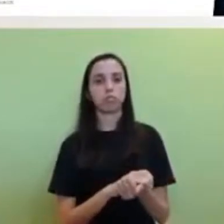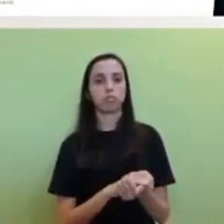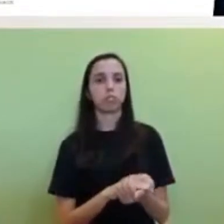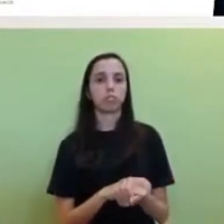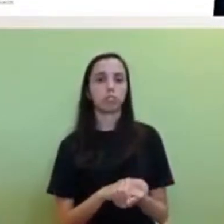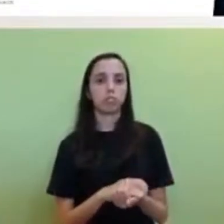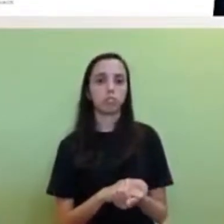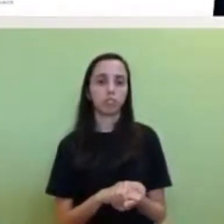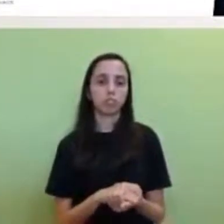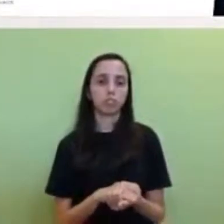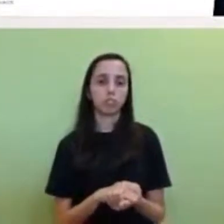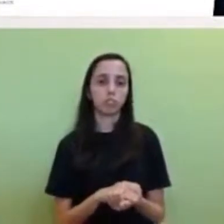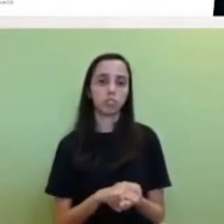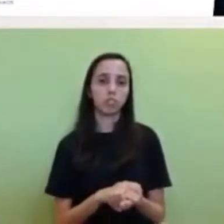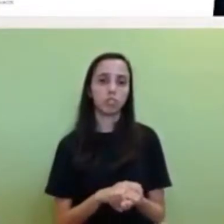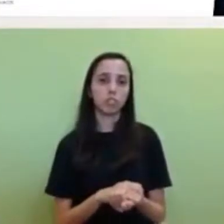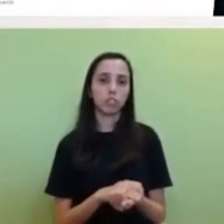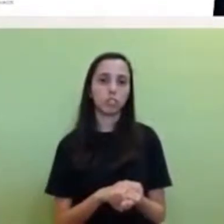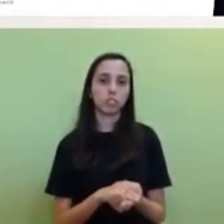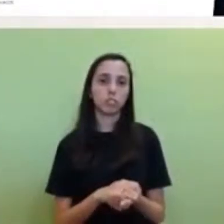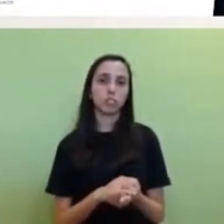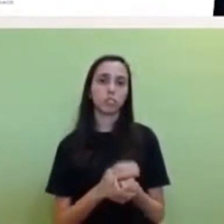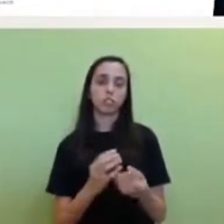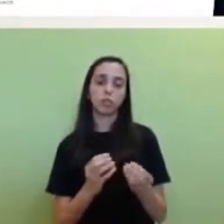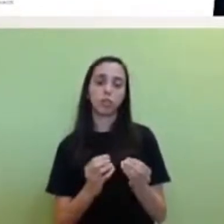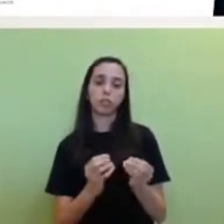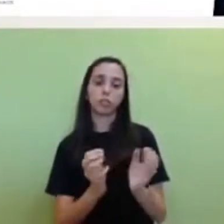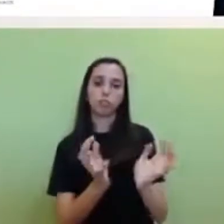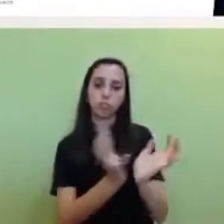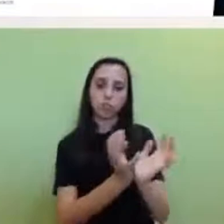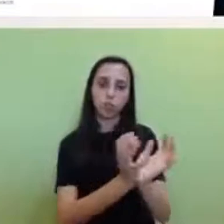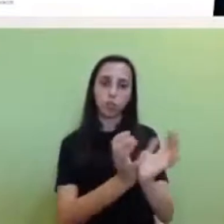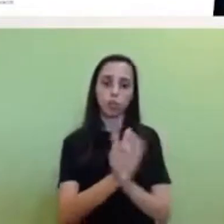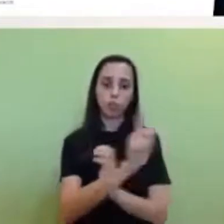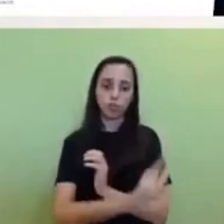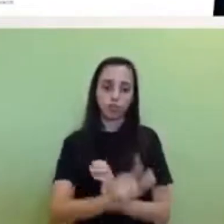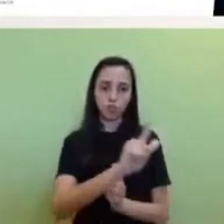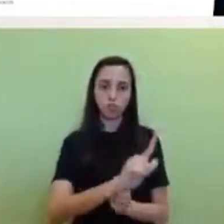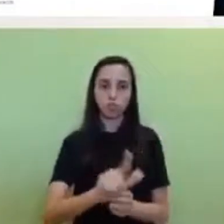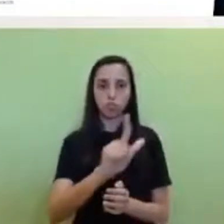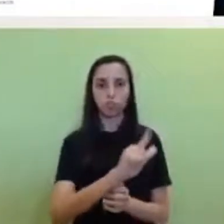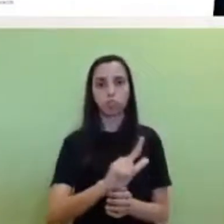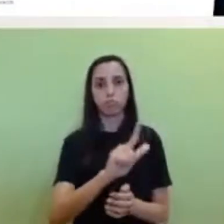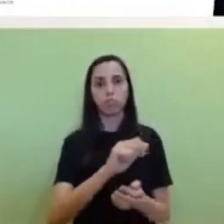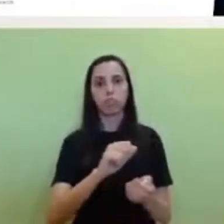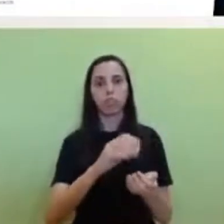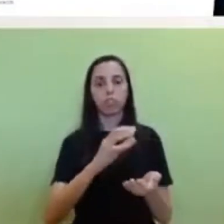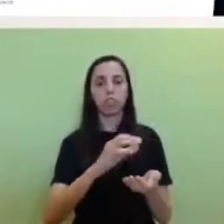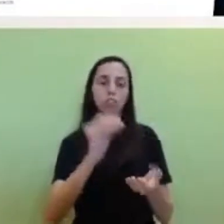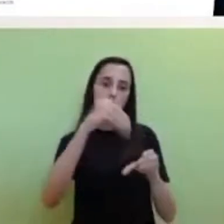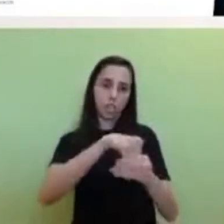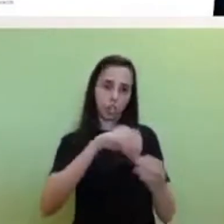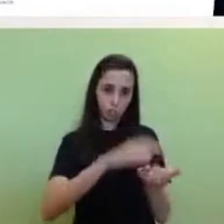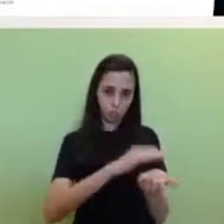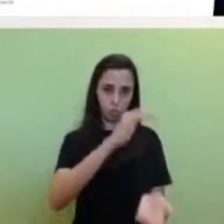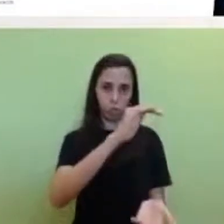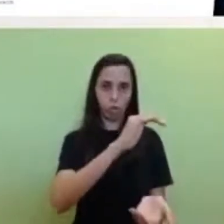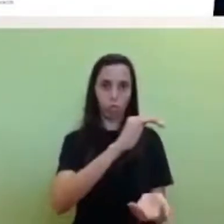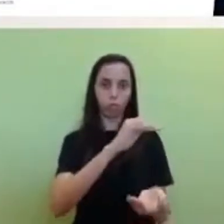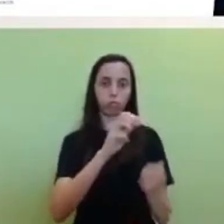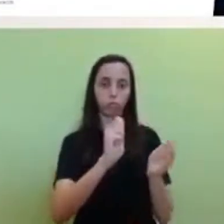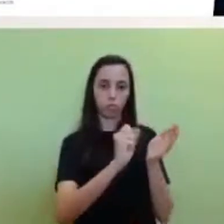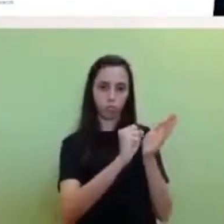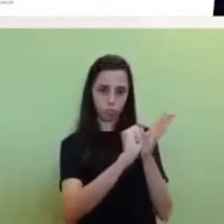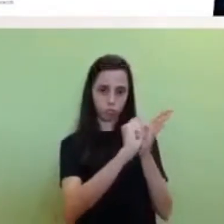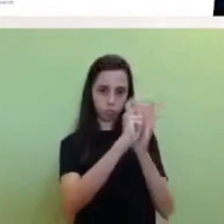literatura eu falo literatura porque a seção é chamada literatura, mas dentro desse corpus do